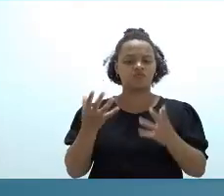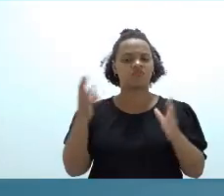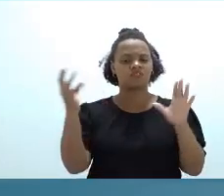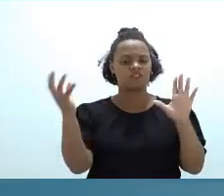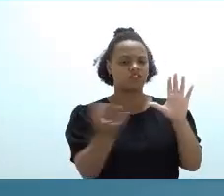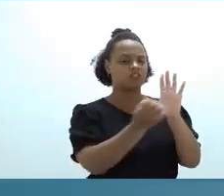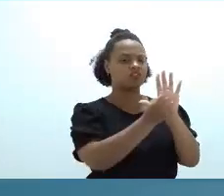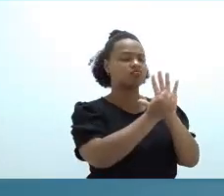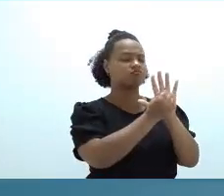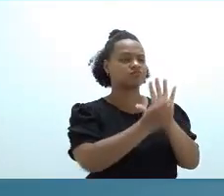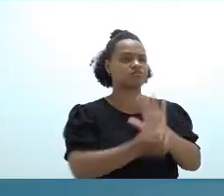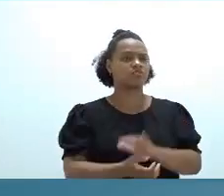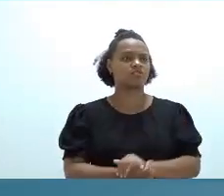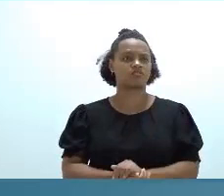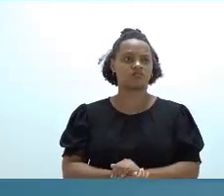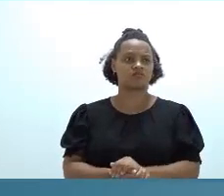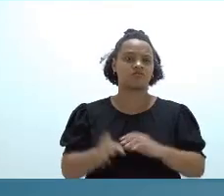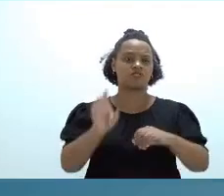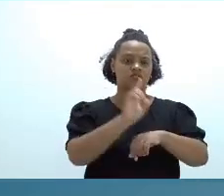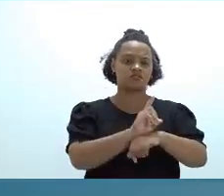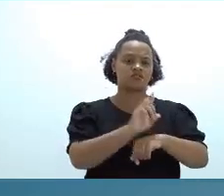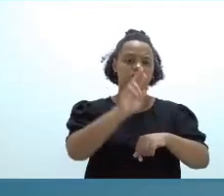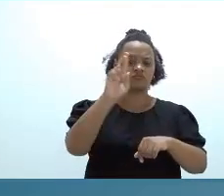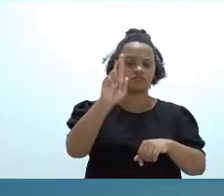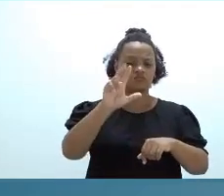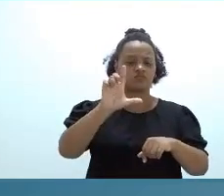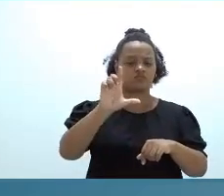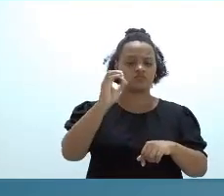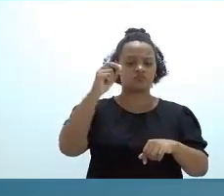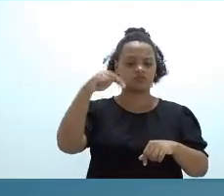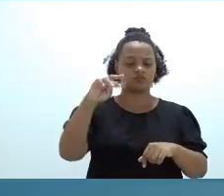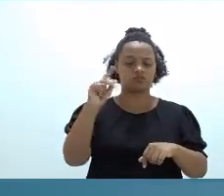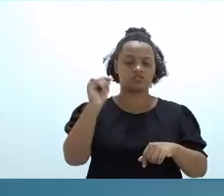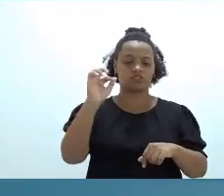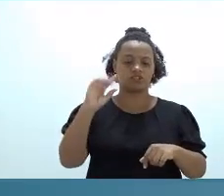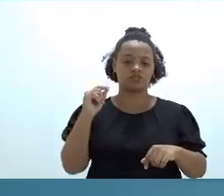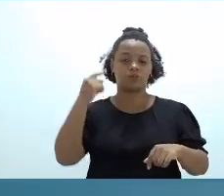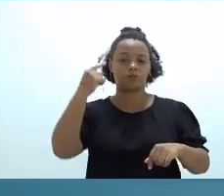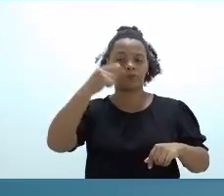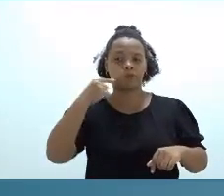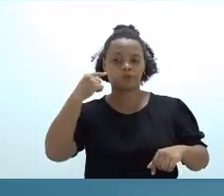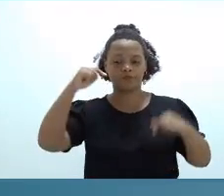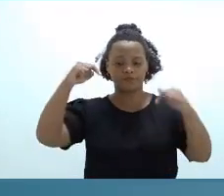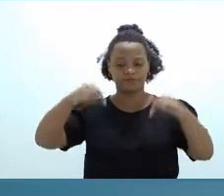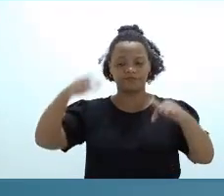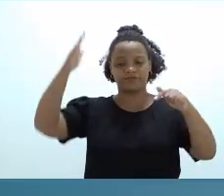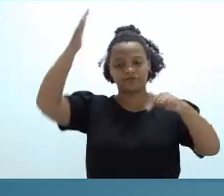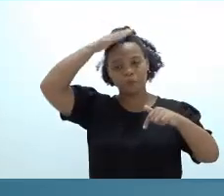E dizia, doutor Leonardo, a advocacia paraense lhe agradece.